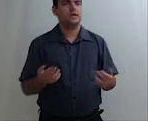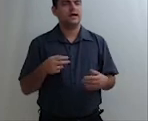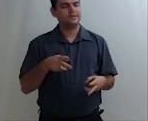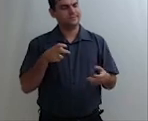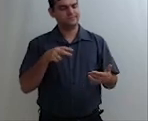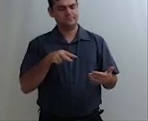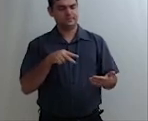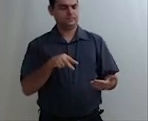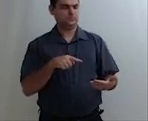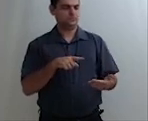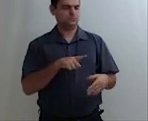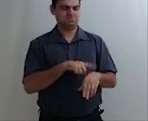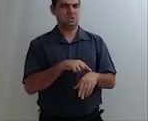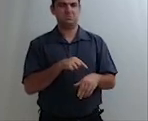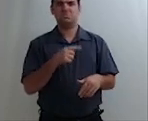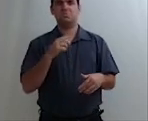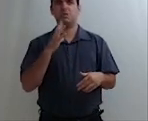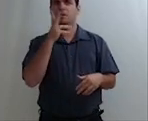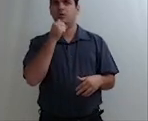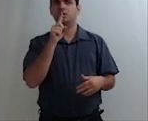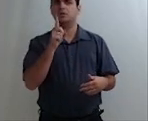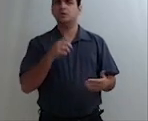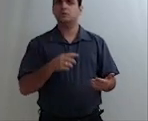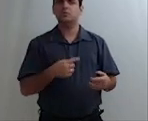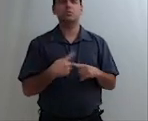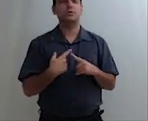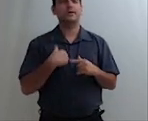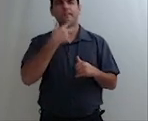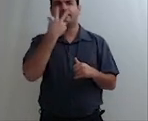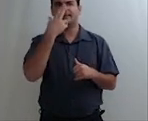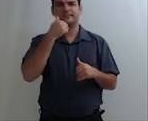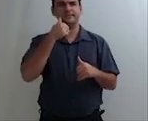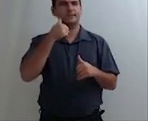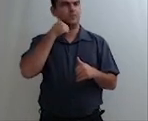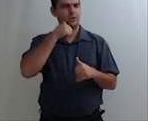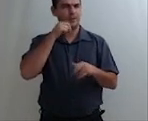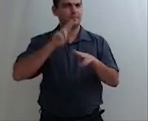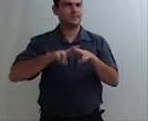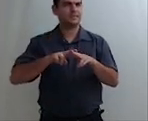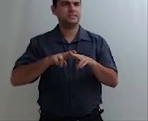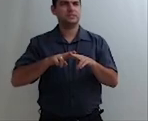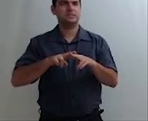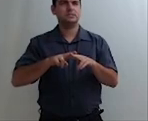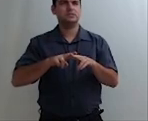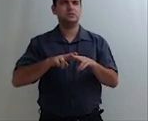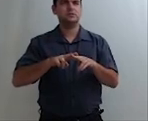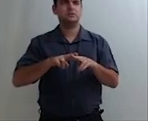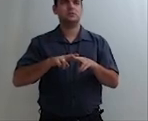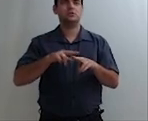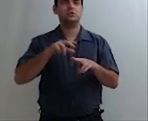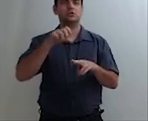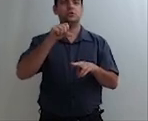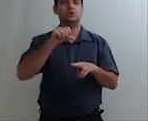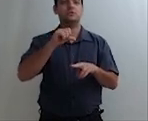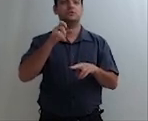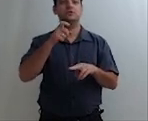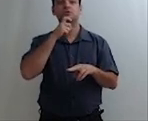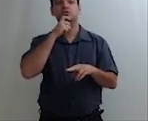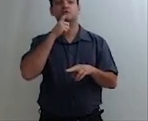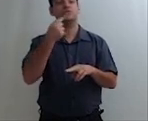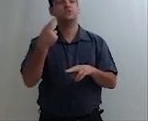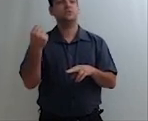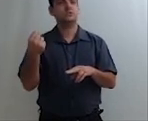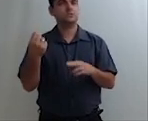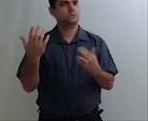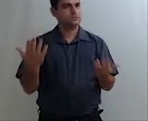aqui essa paciente está presa a desde 9 de julho de 2020 pela suposta